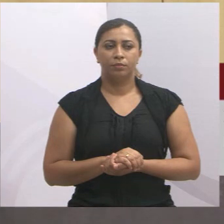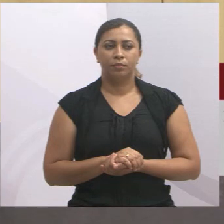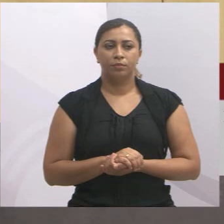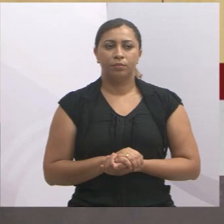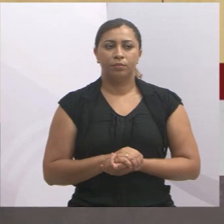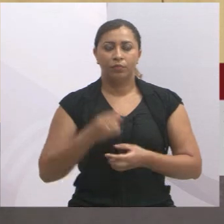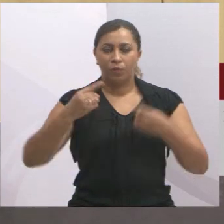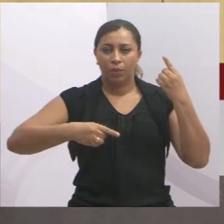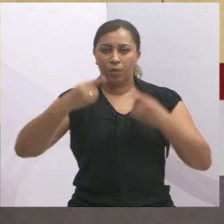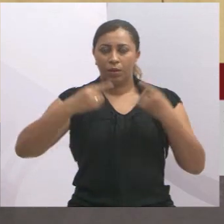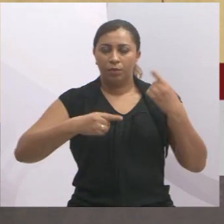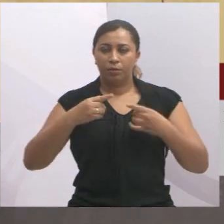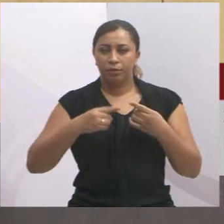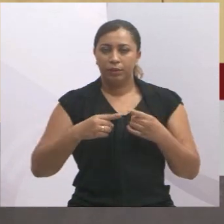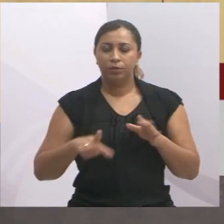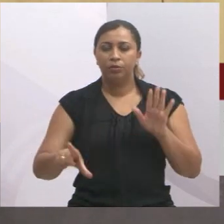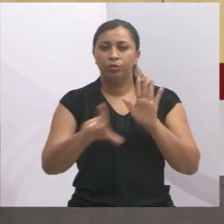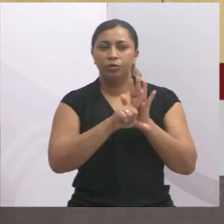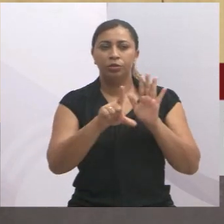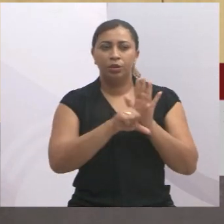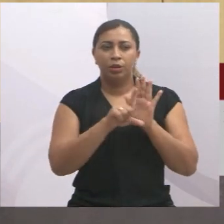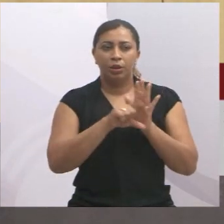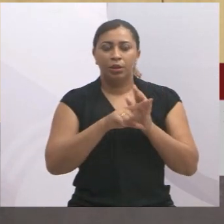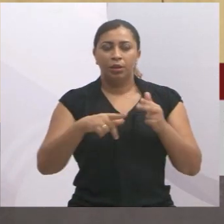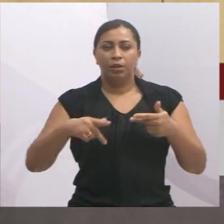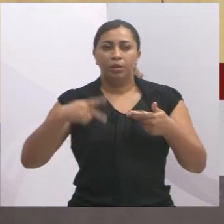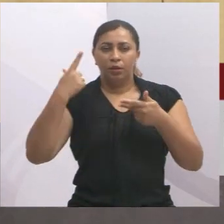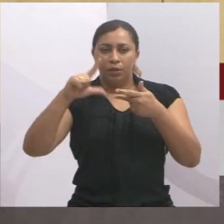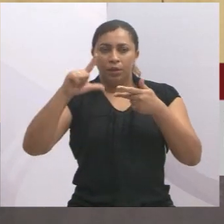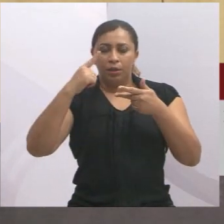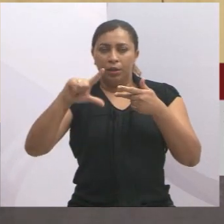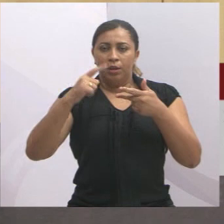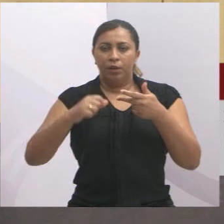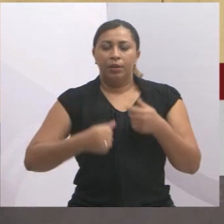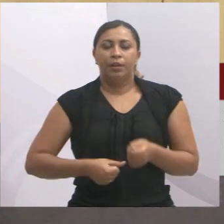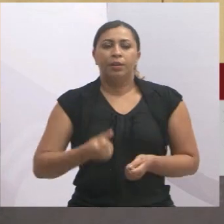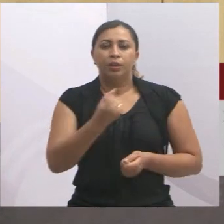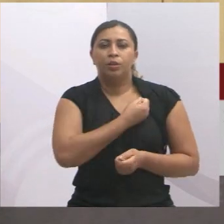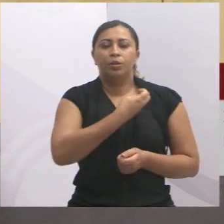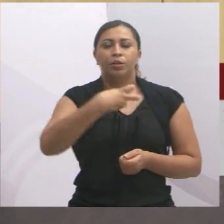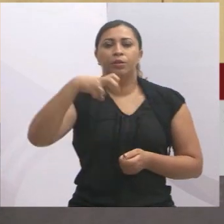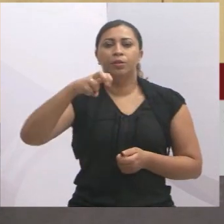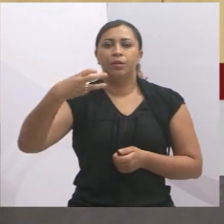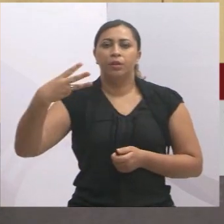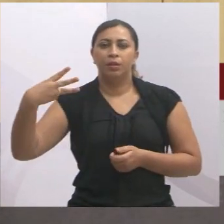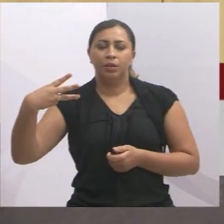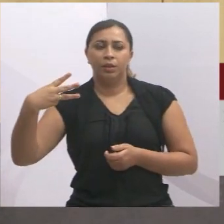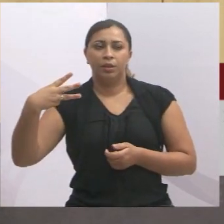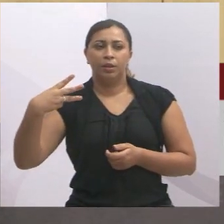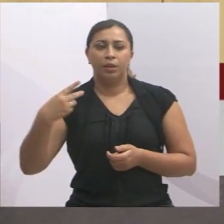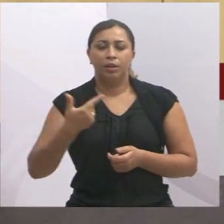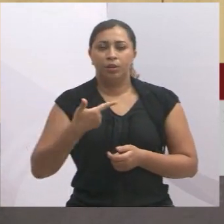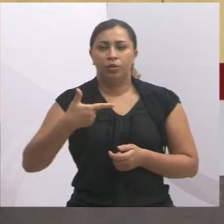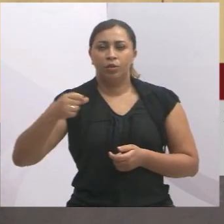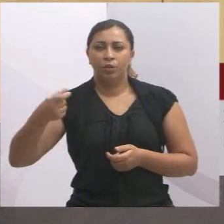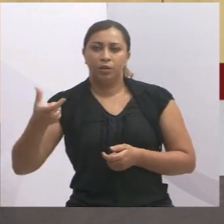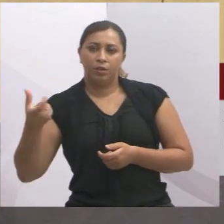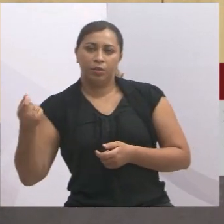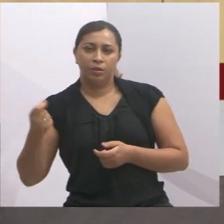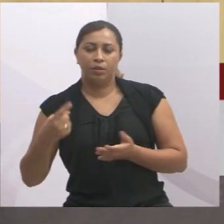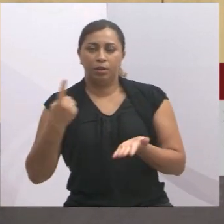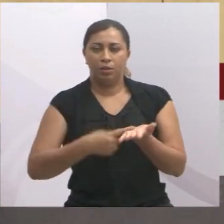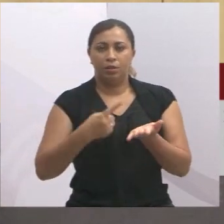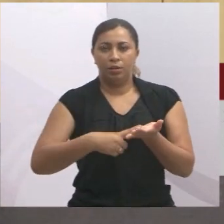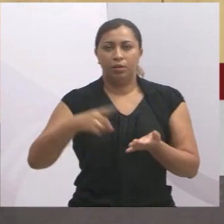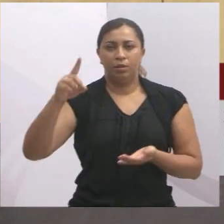Discussão única do projeto de lei do Legislativo número 53/2020, institui e dispõe no calendário